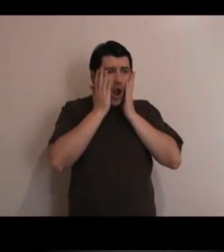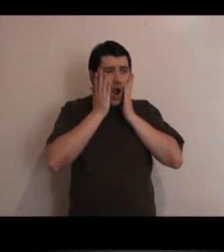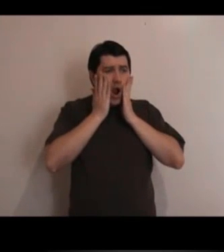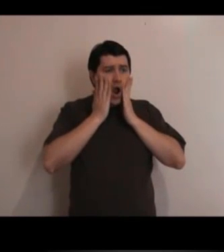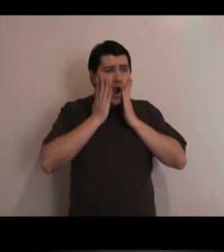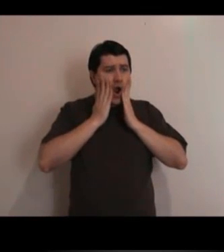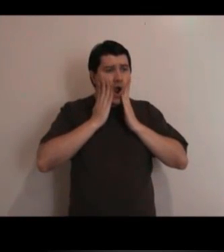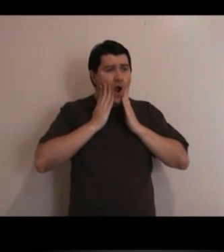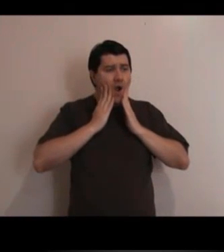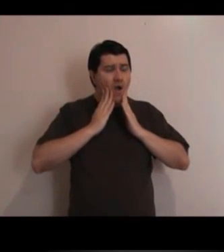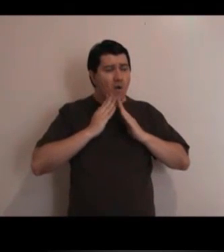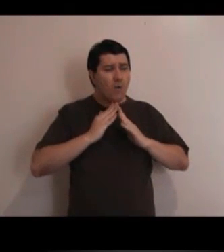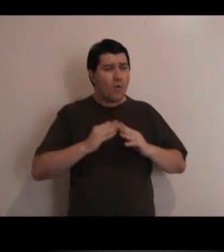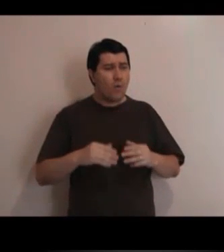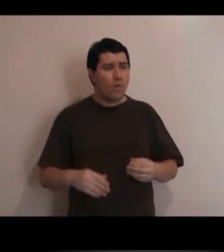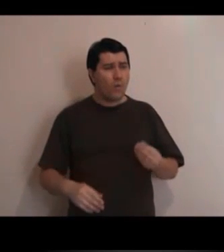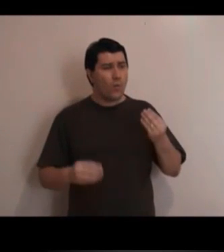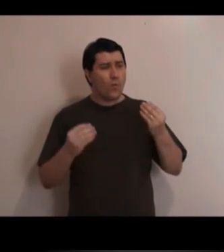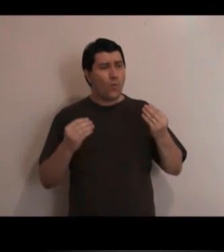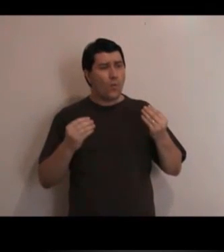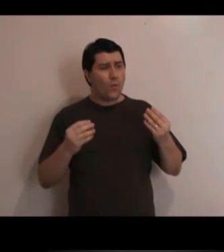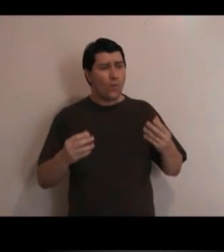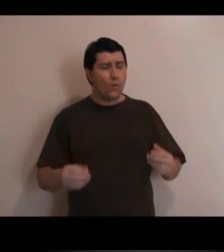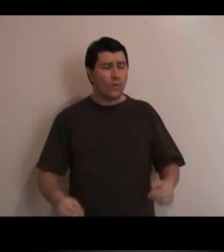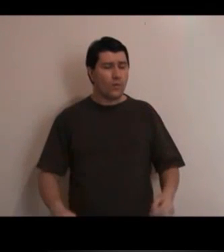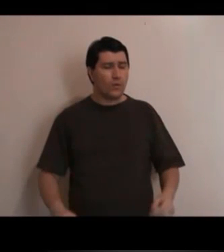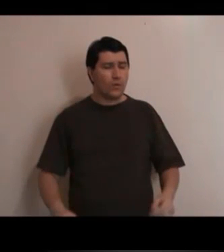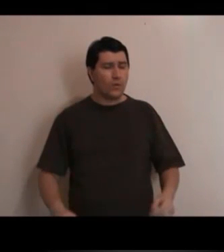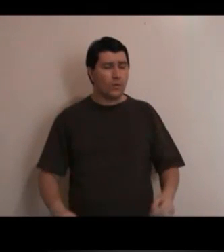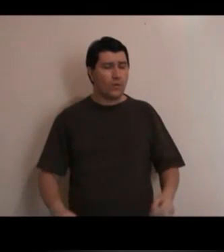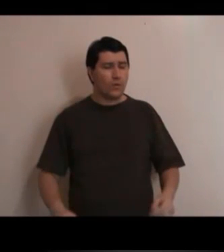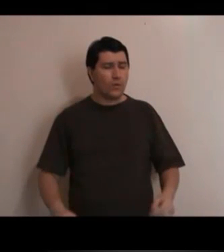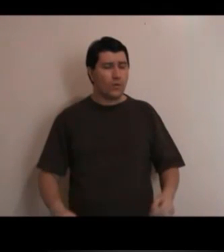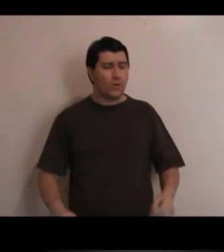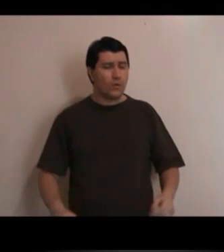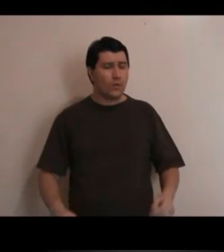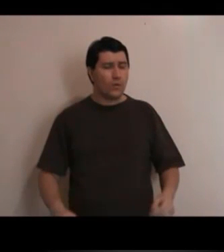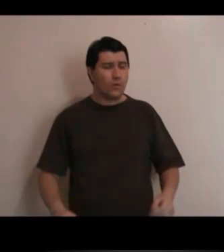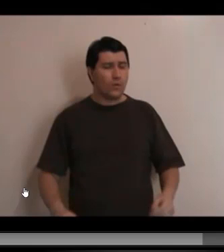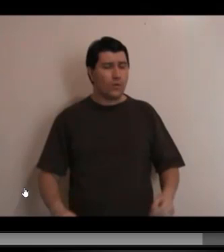Como tu tá branca, pálida, empalideceu, né? Mas como?